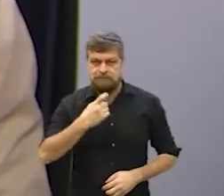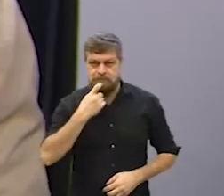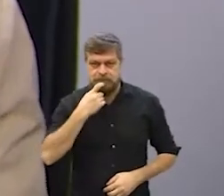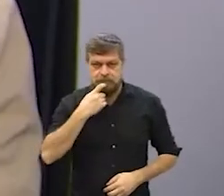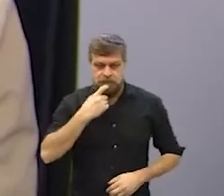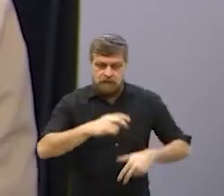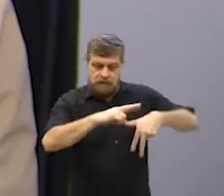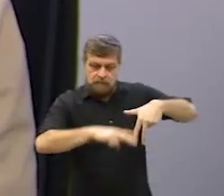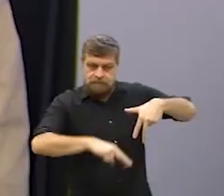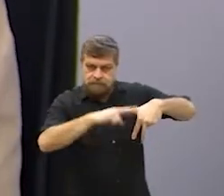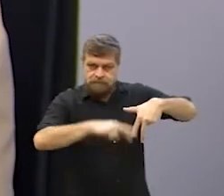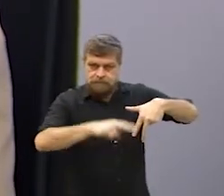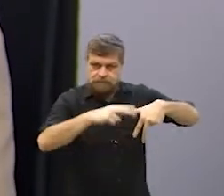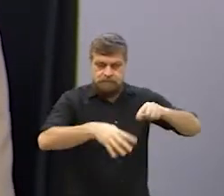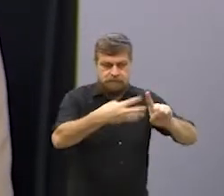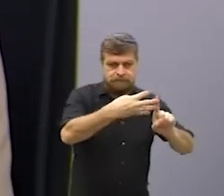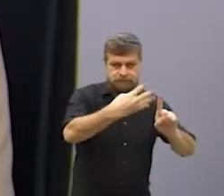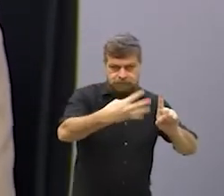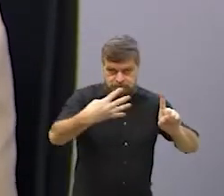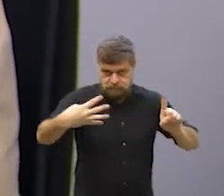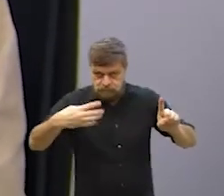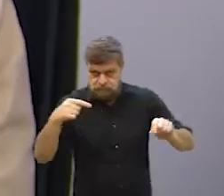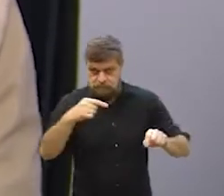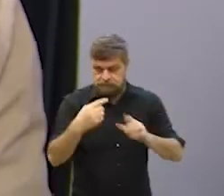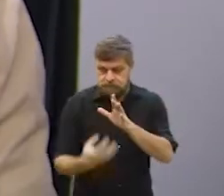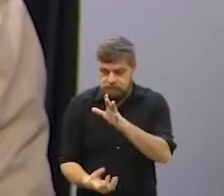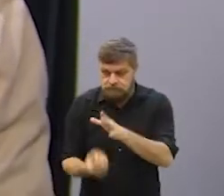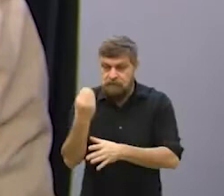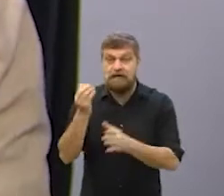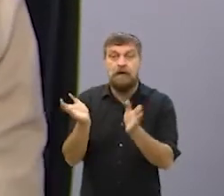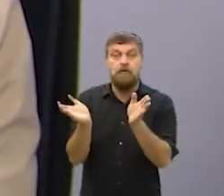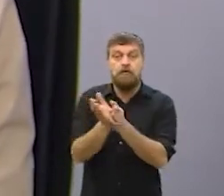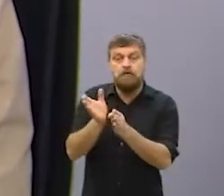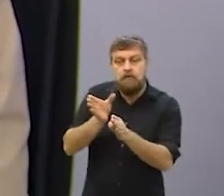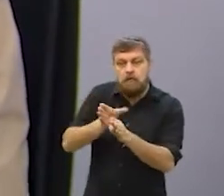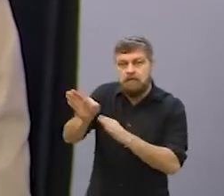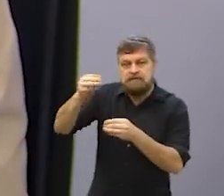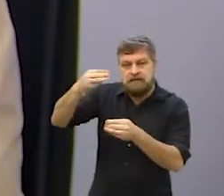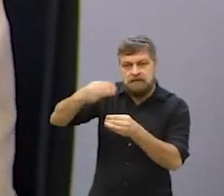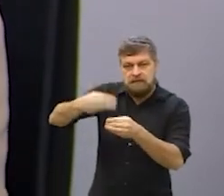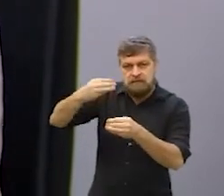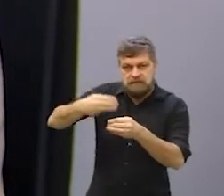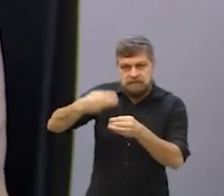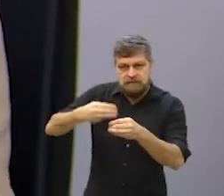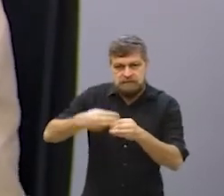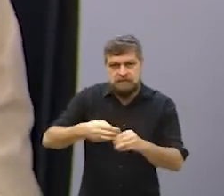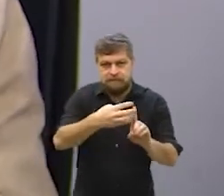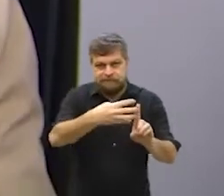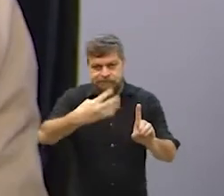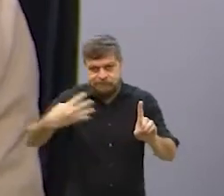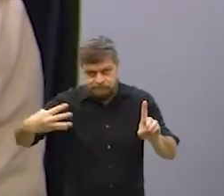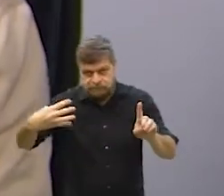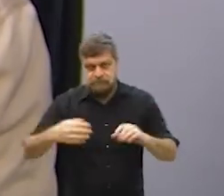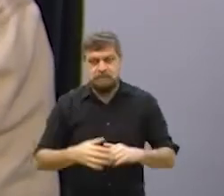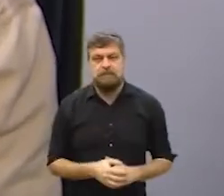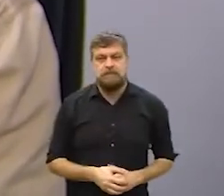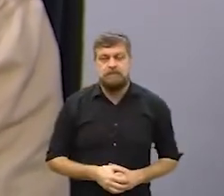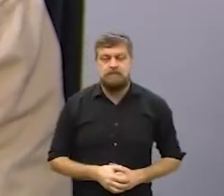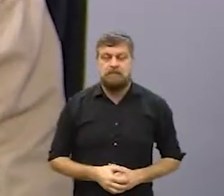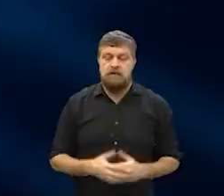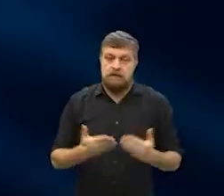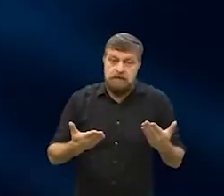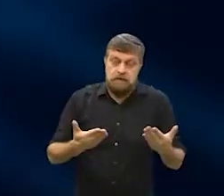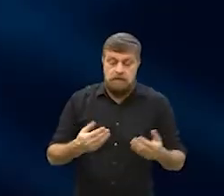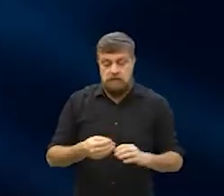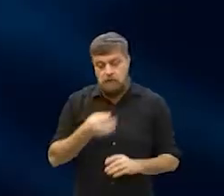para a diversidade sexual E de gênero e institui o Conselho Municipal da diversidade sexual E de